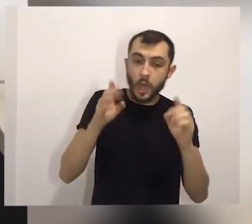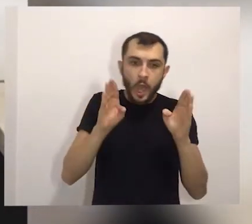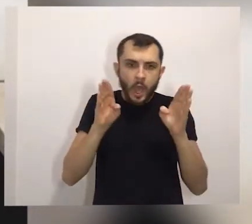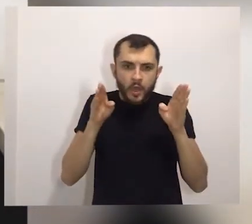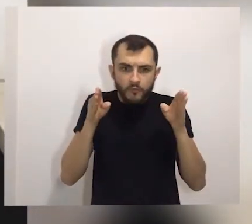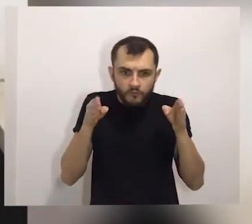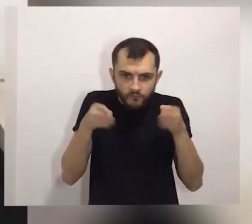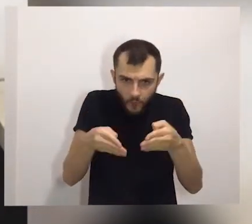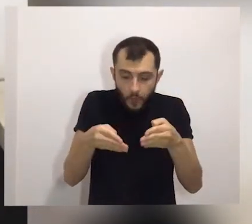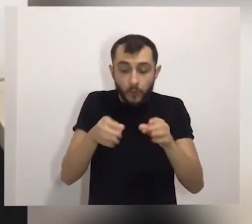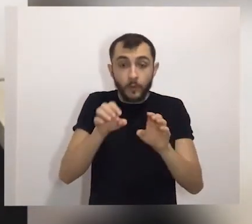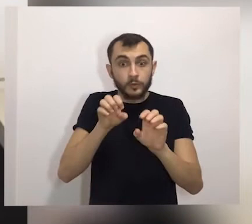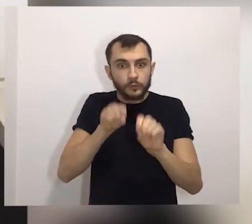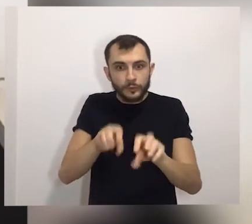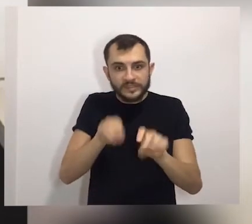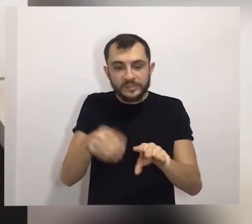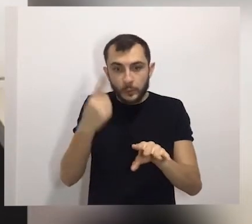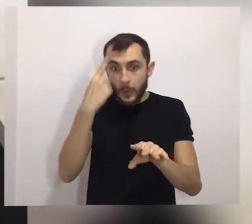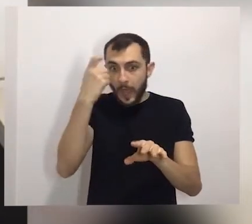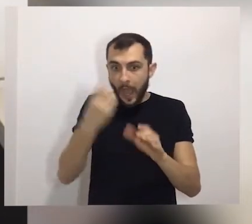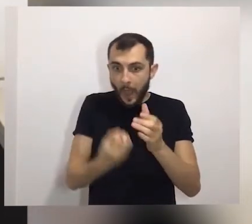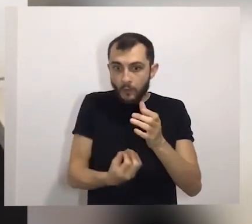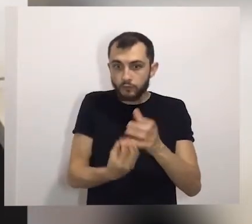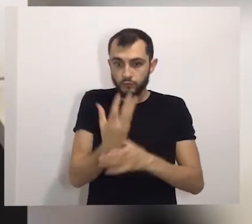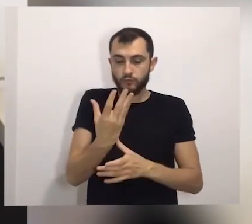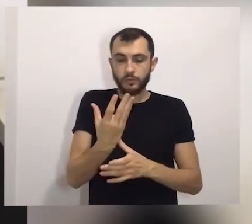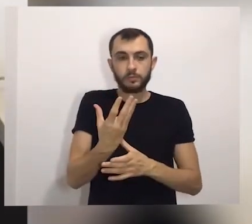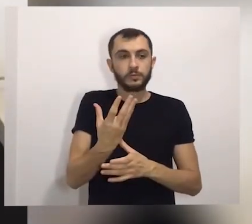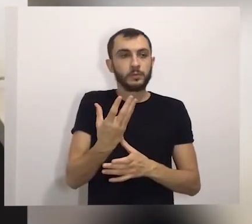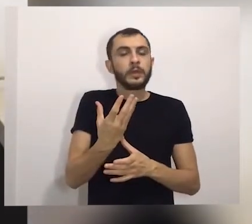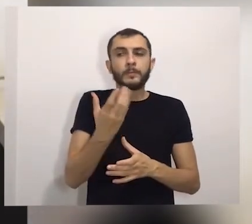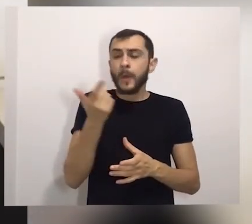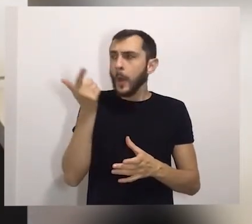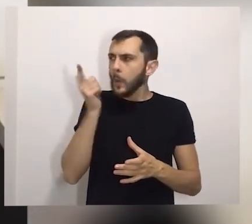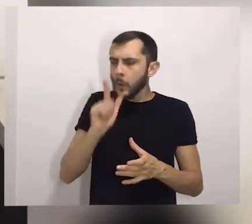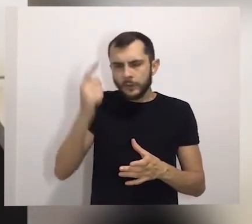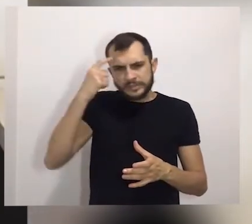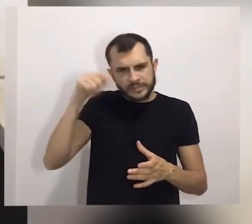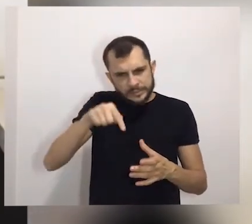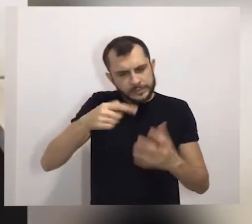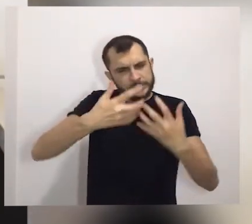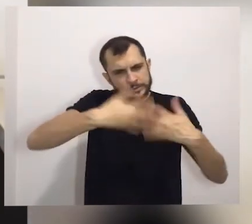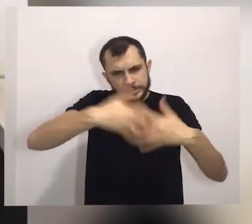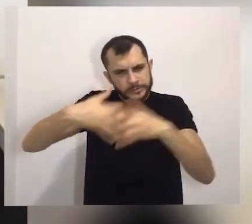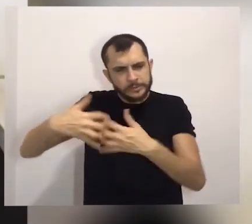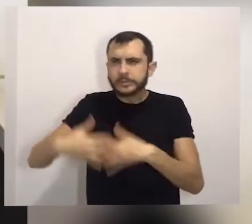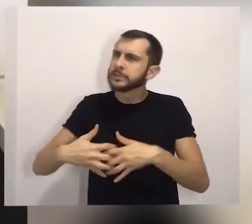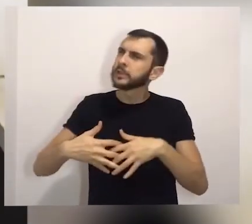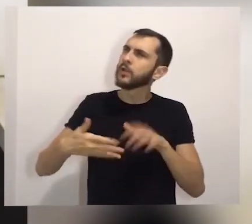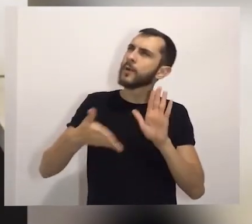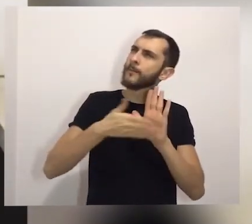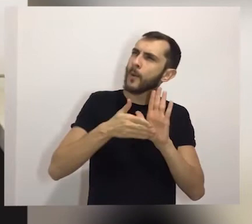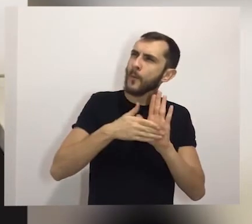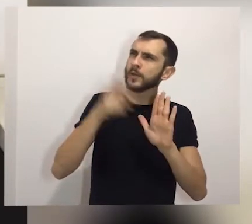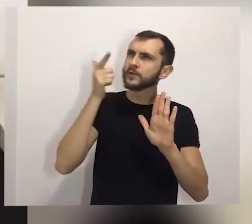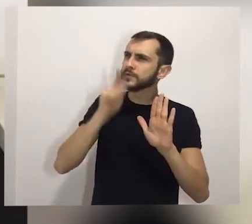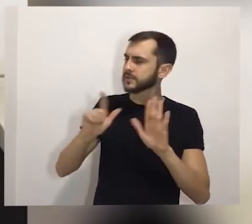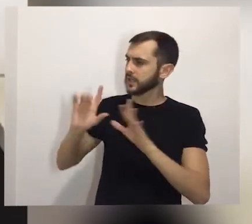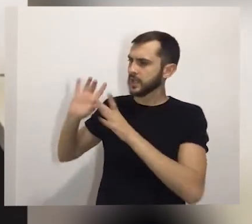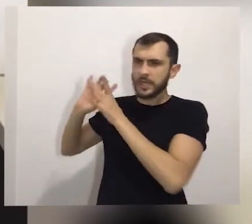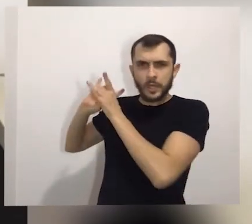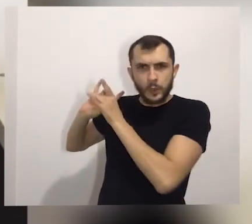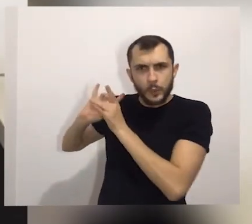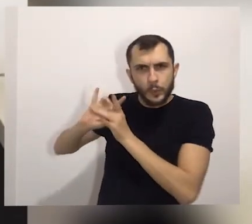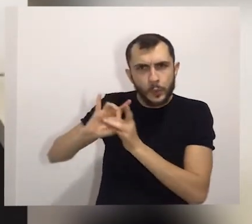inglesa, sobretudo com foco no ciclo autoral, para, a partir dele, pensar em uma proposta